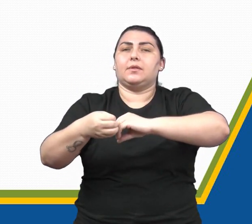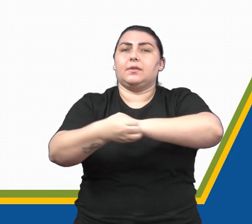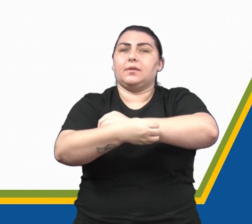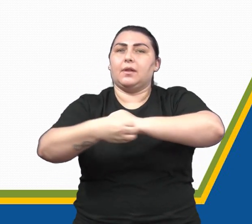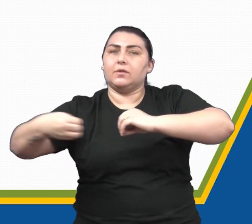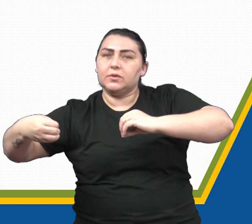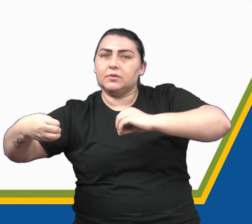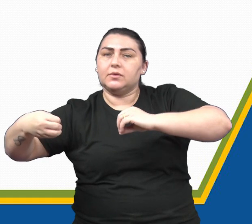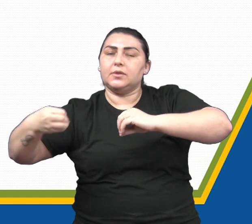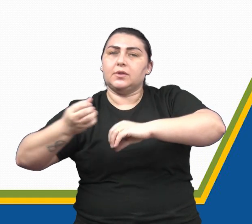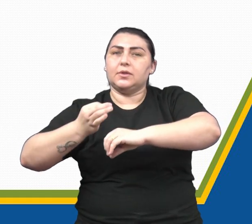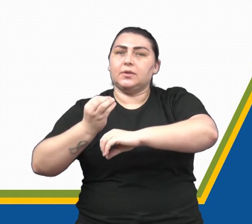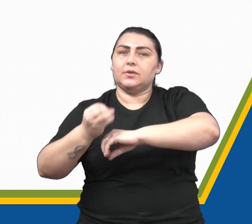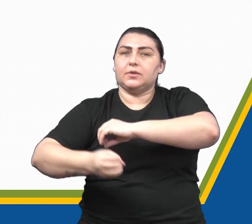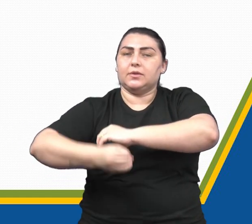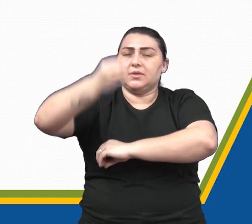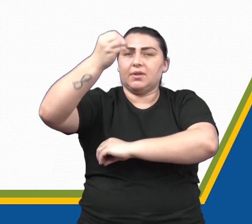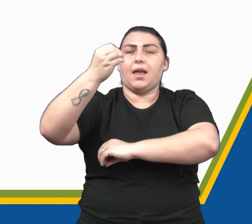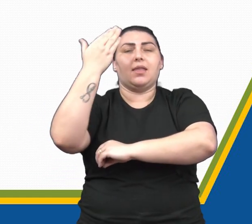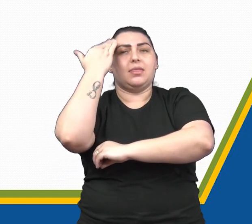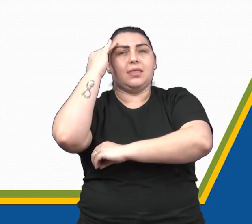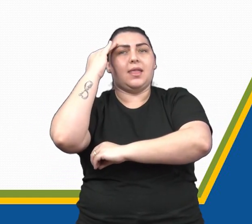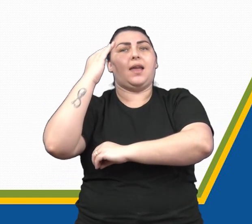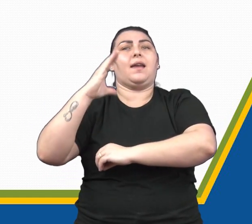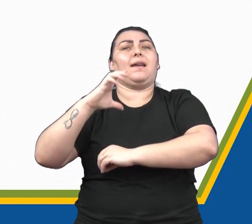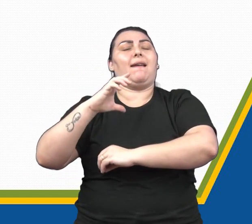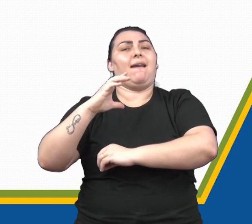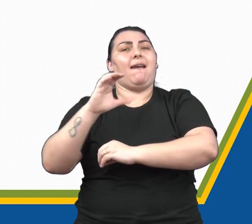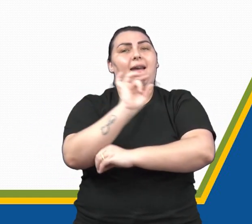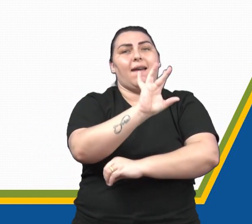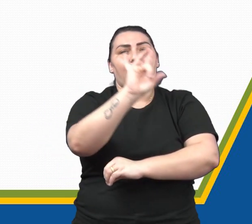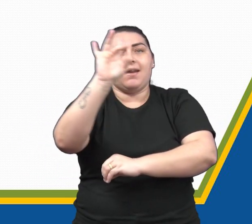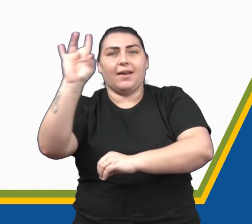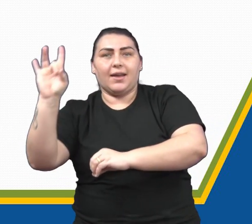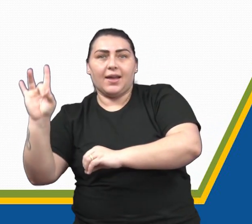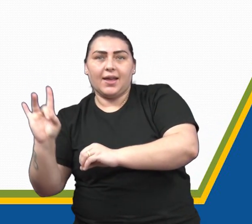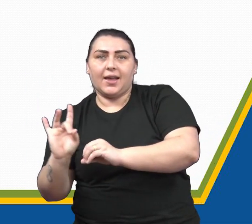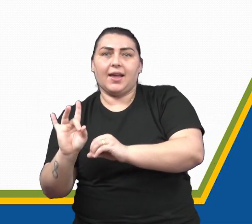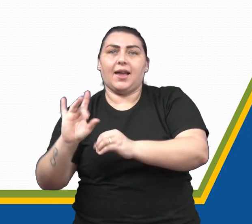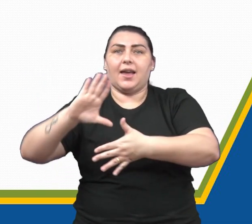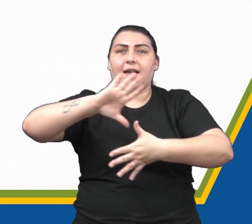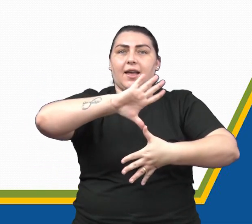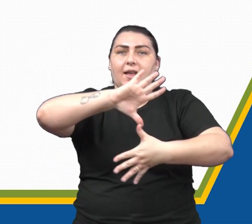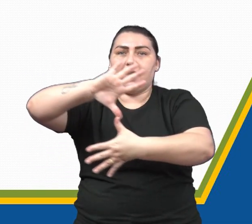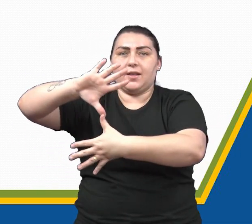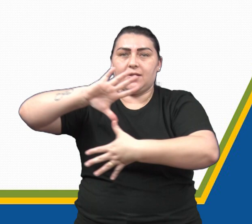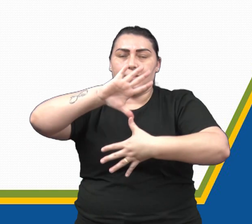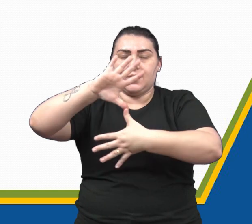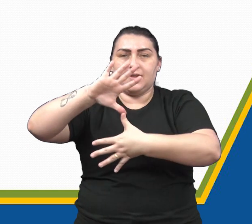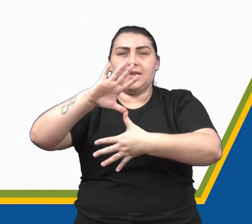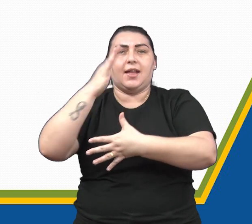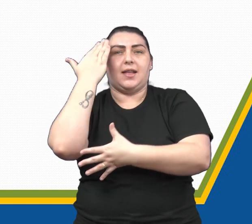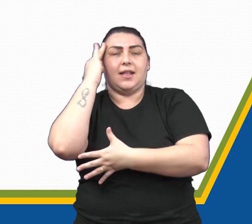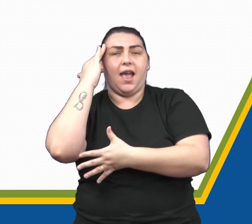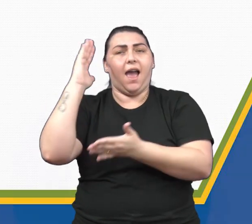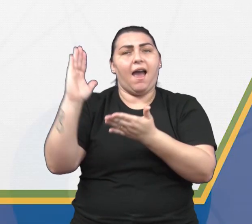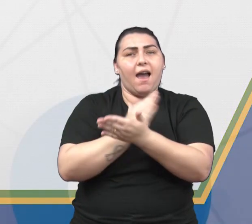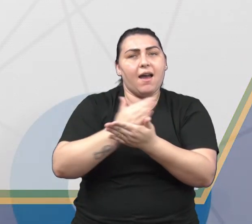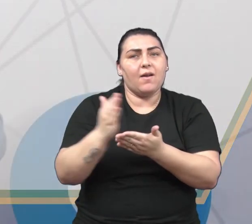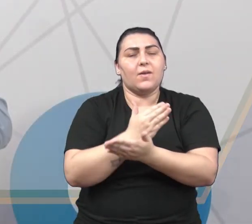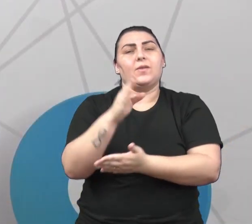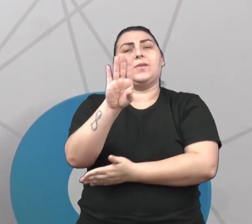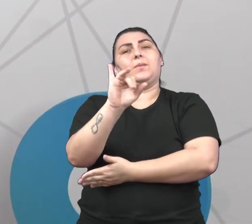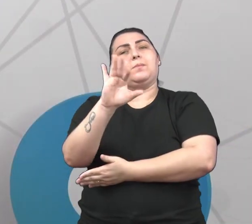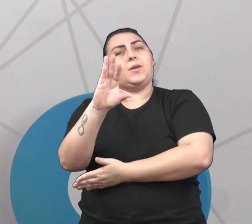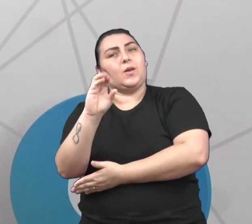entender que cada continente, tá? Ele vai ter uma sequência relacionada com alguns desses biomas. Não são todos os